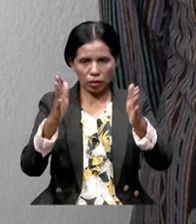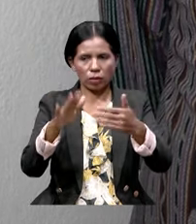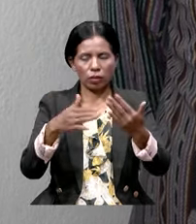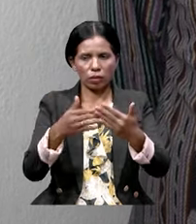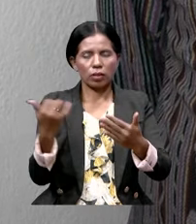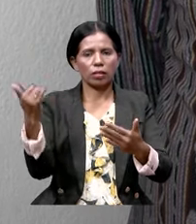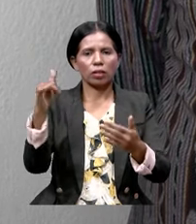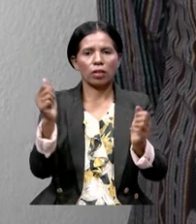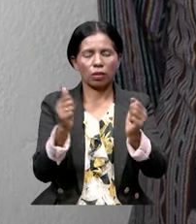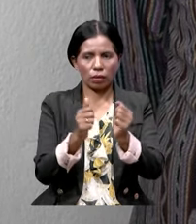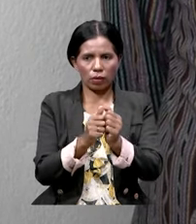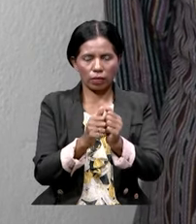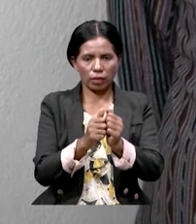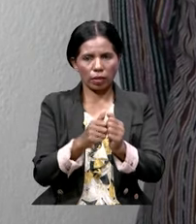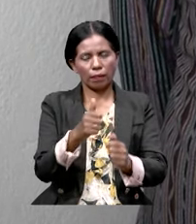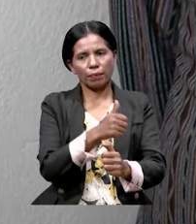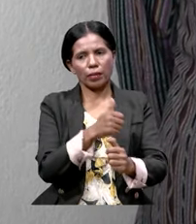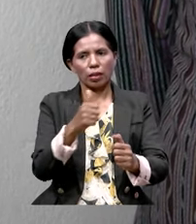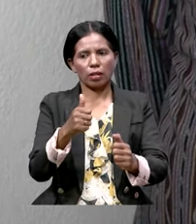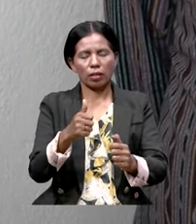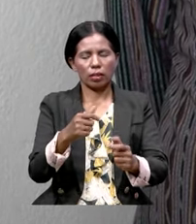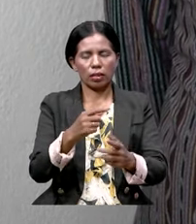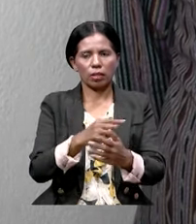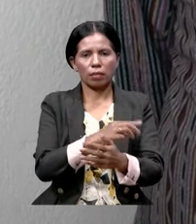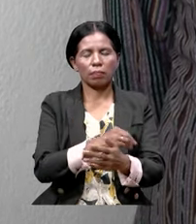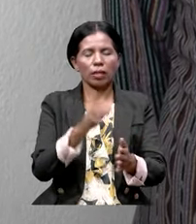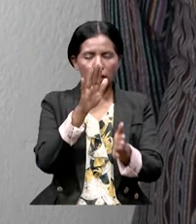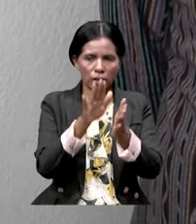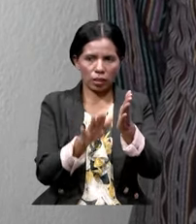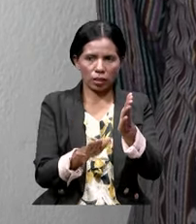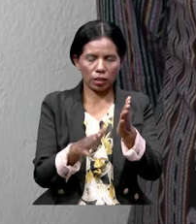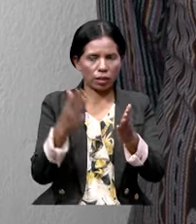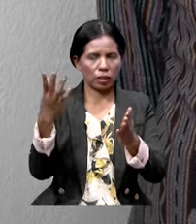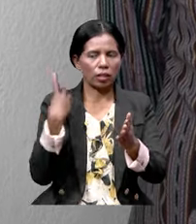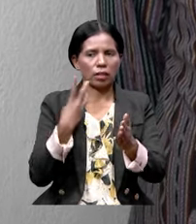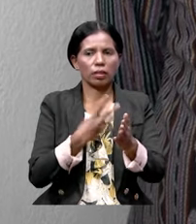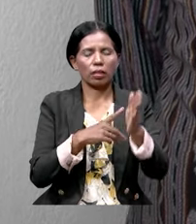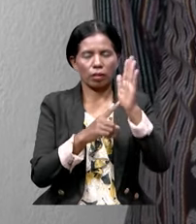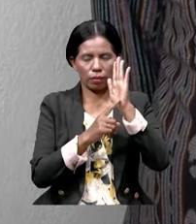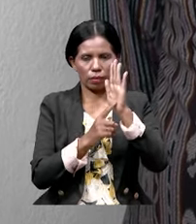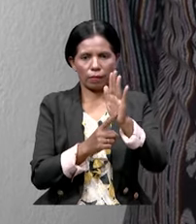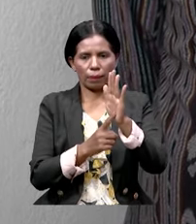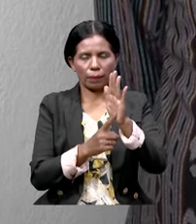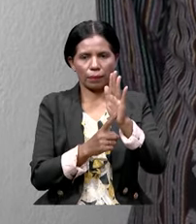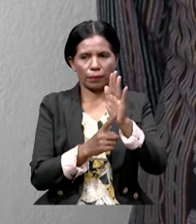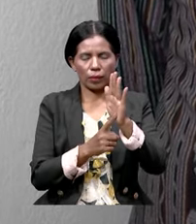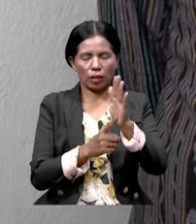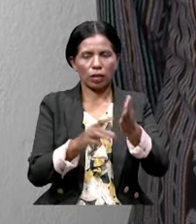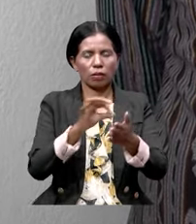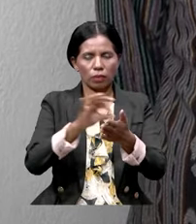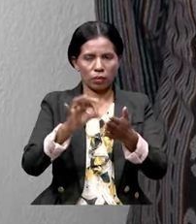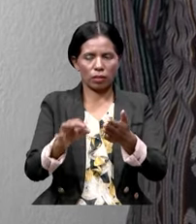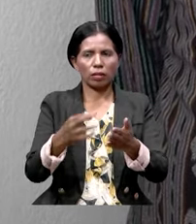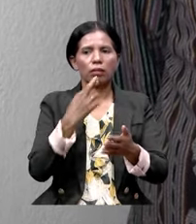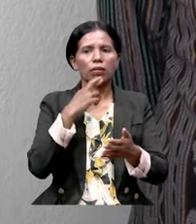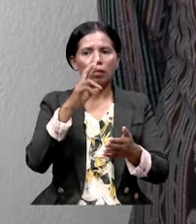serni grau balu grau me be kikliu ia traça ona formação sir para